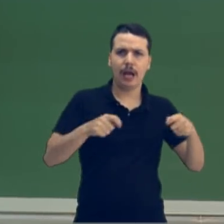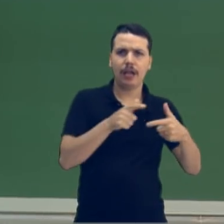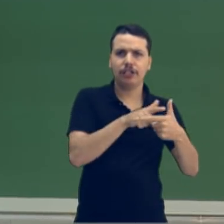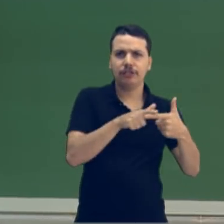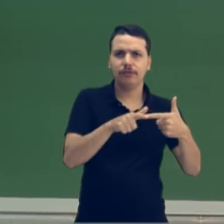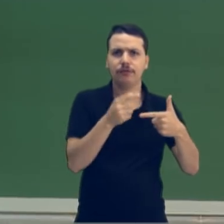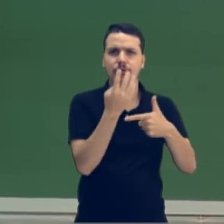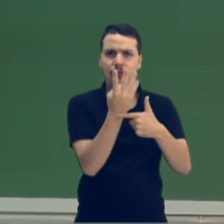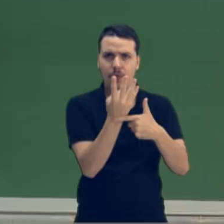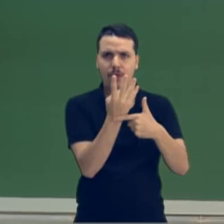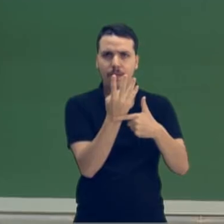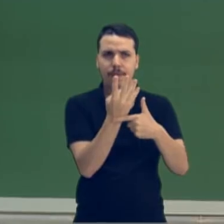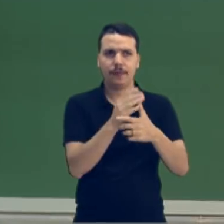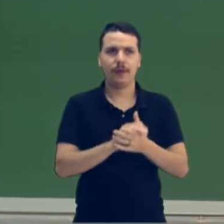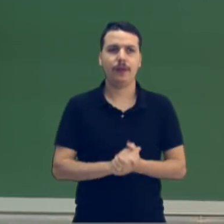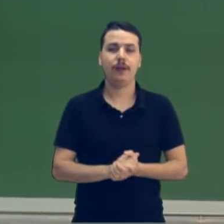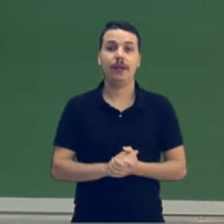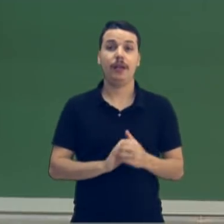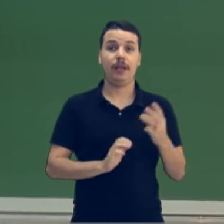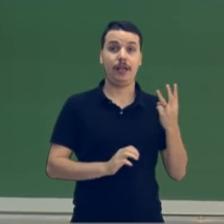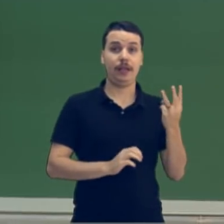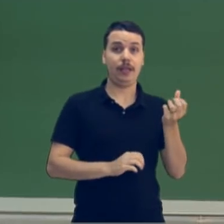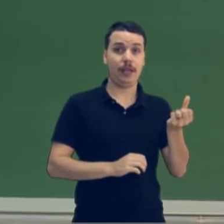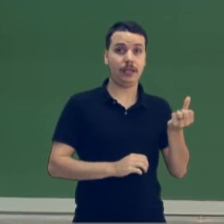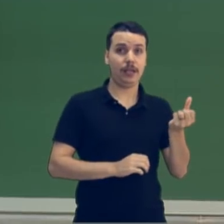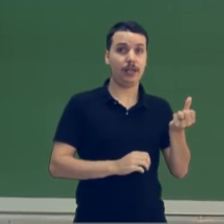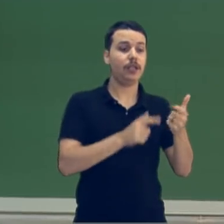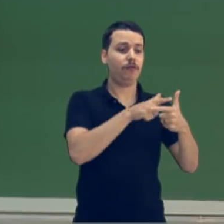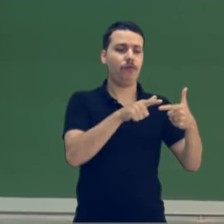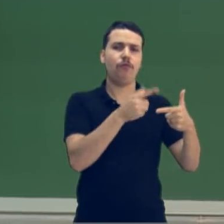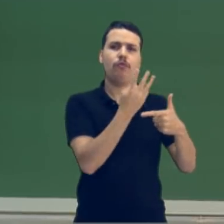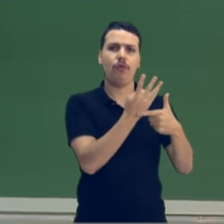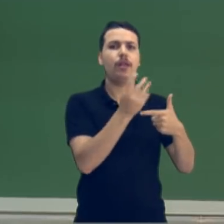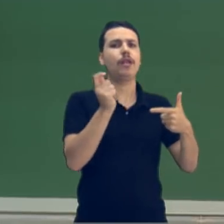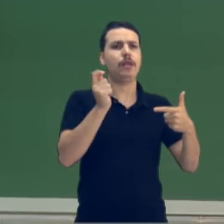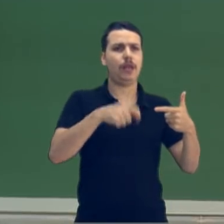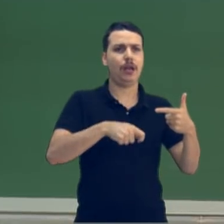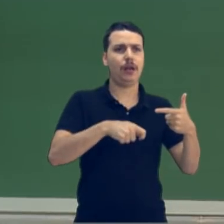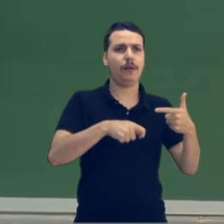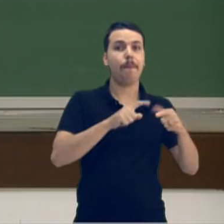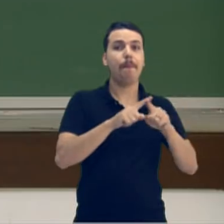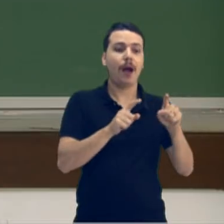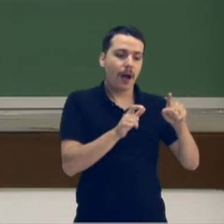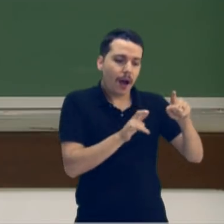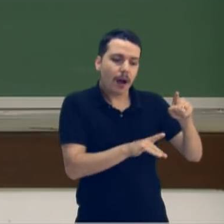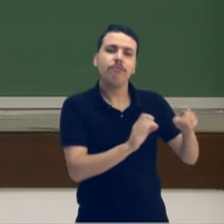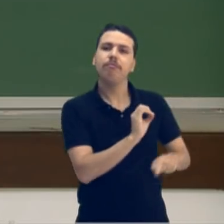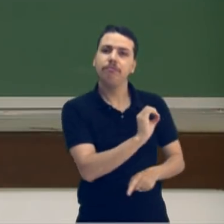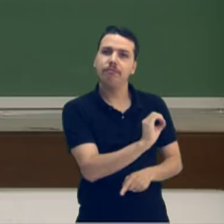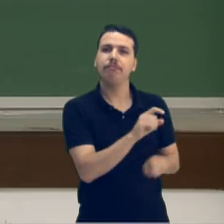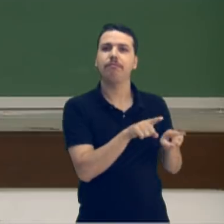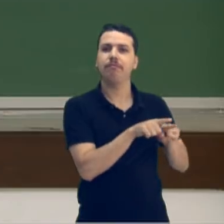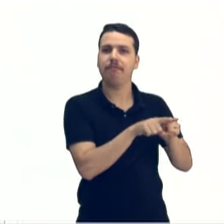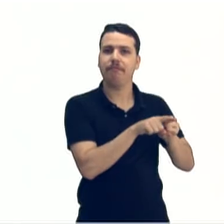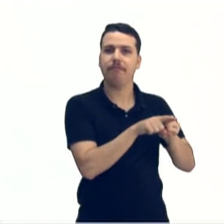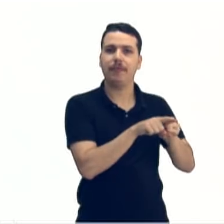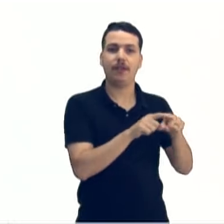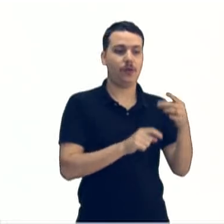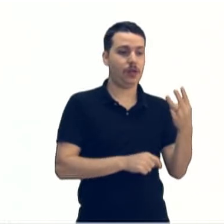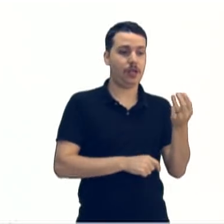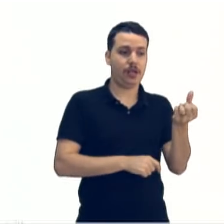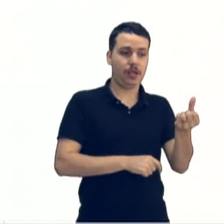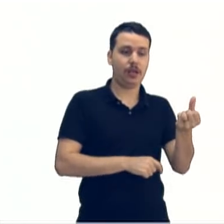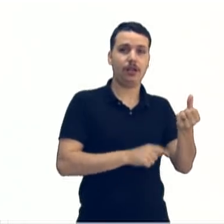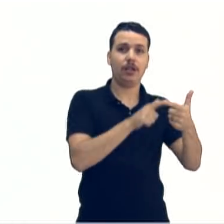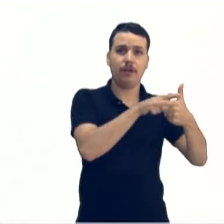4? 36 divididos por 4 é possível? Sim, foi. Resto zero. Então, 36